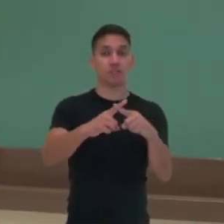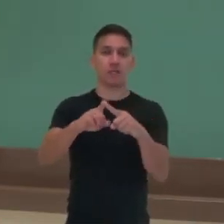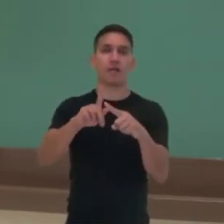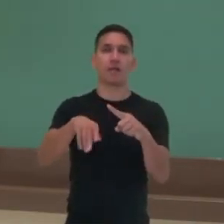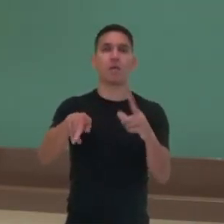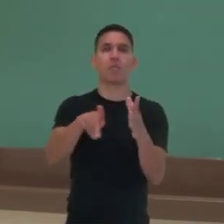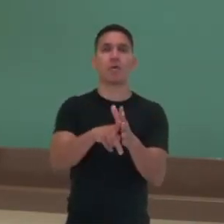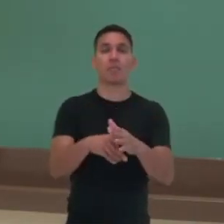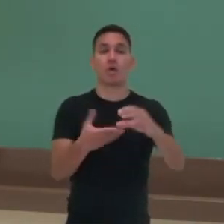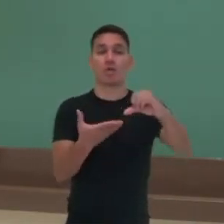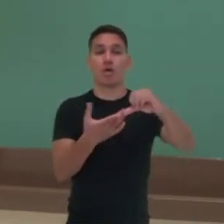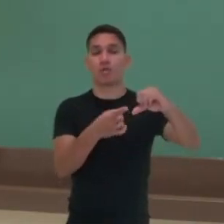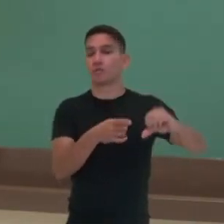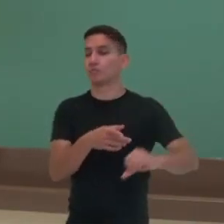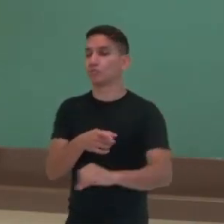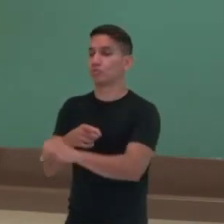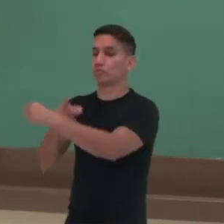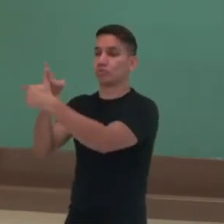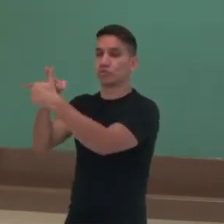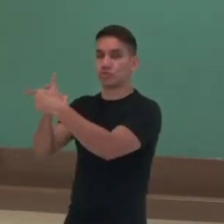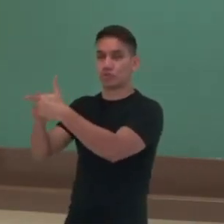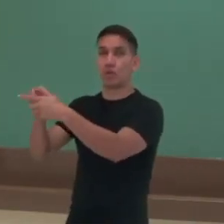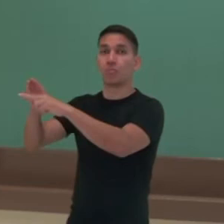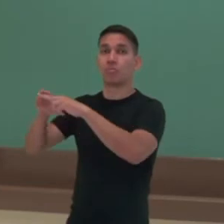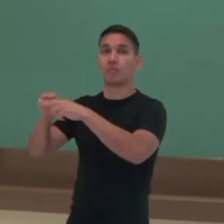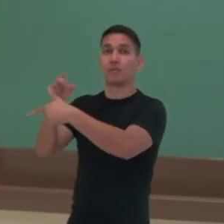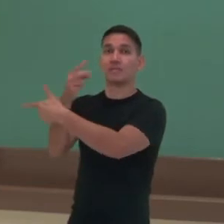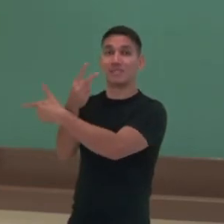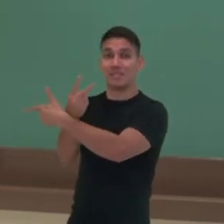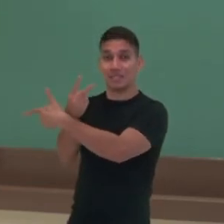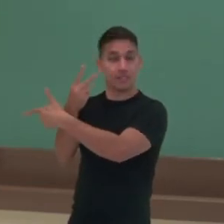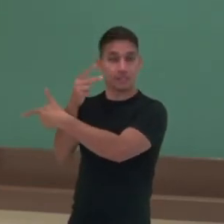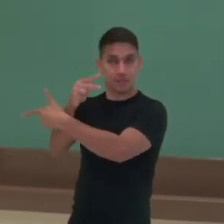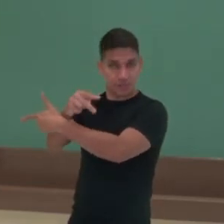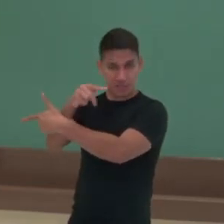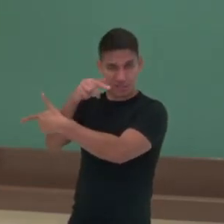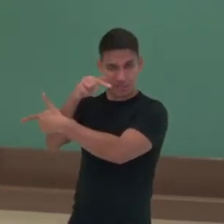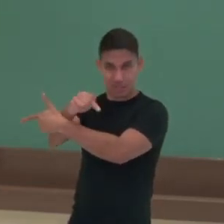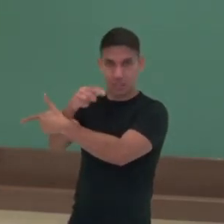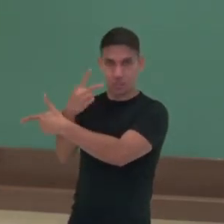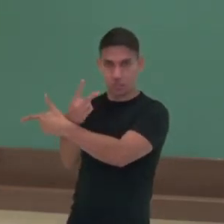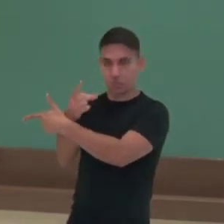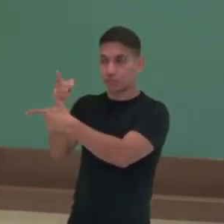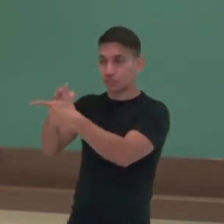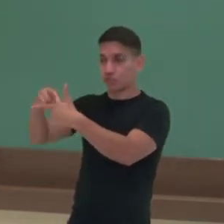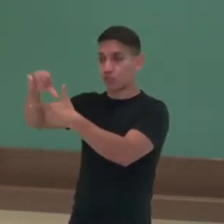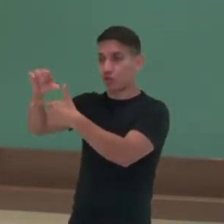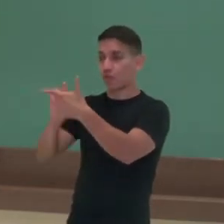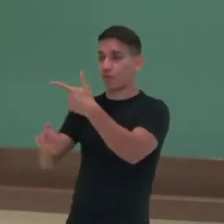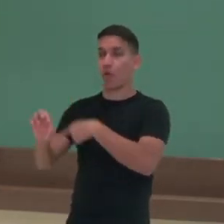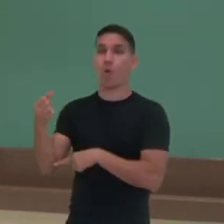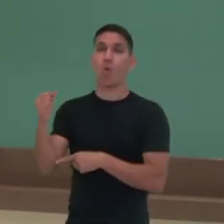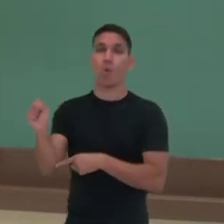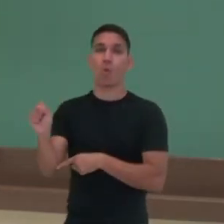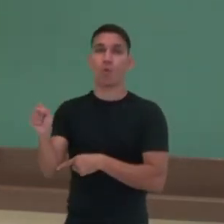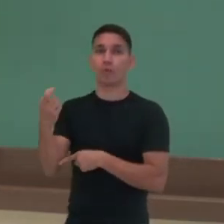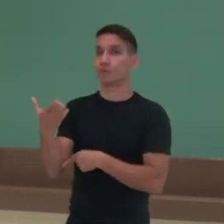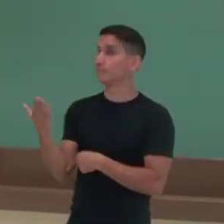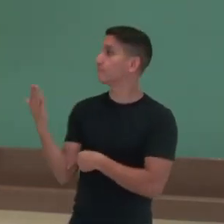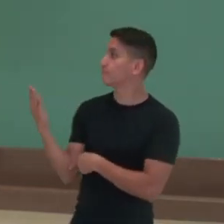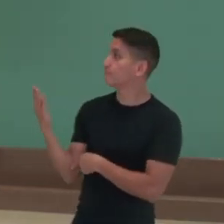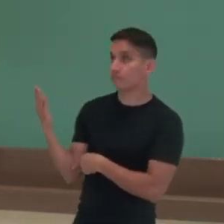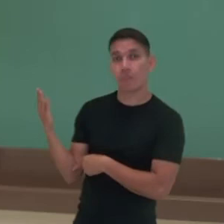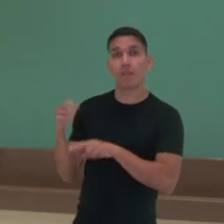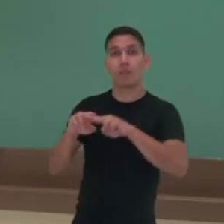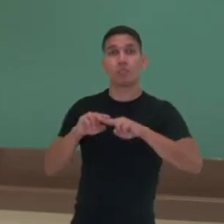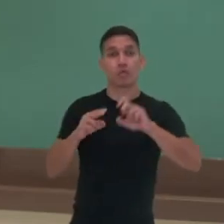passa dividindo. Então, 72 dividido por 9 é igual a 8. Então, nós encontramos o valor